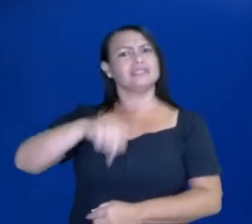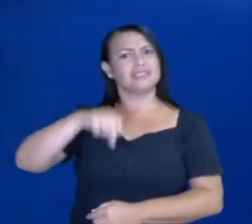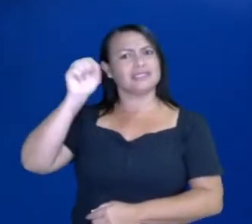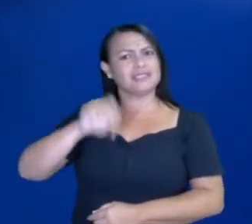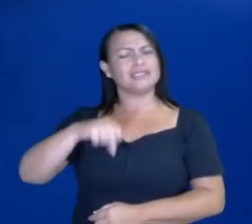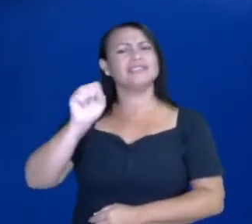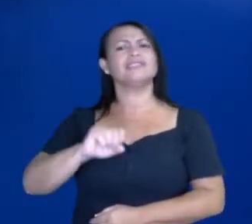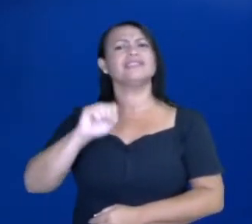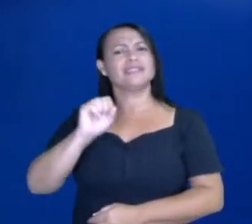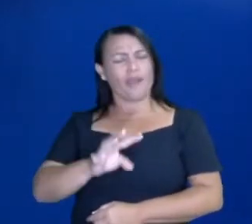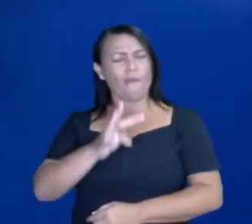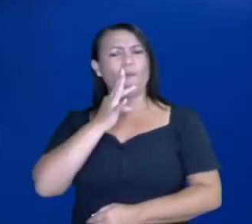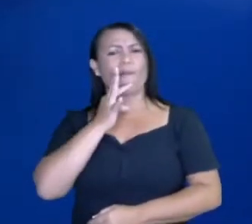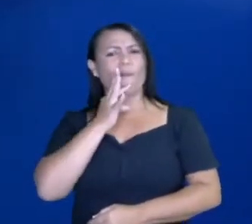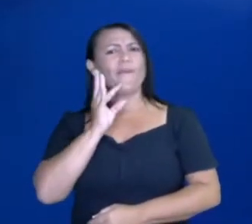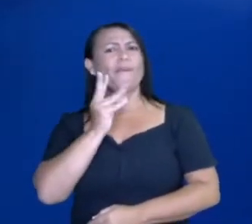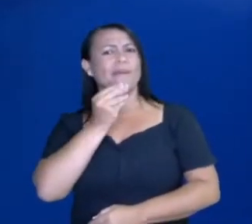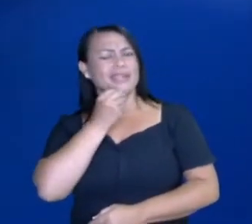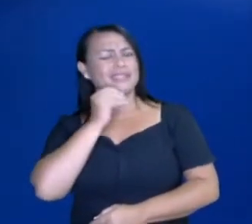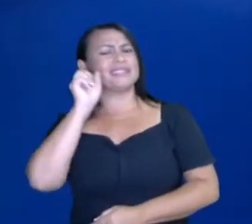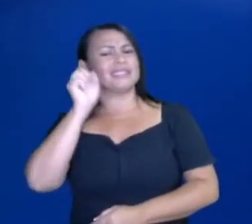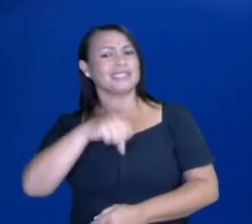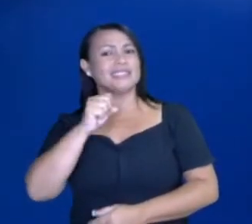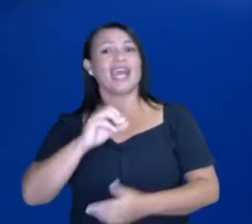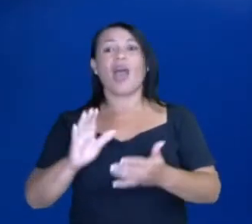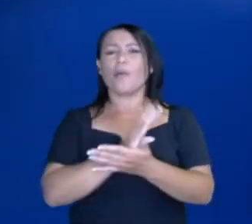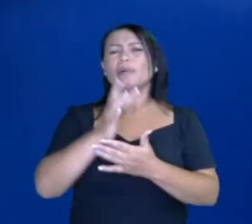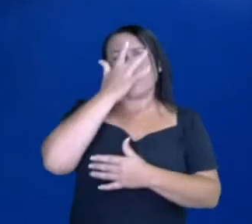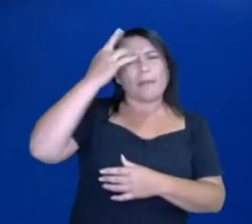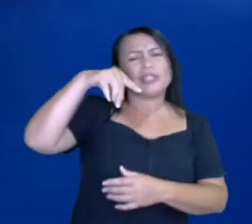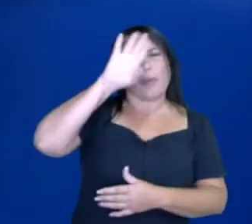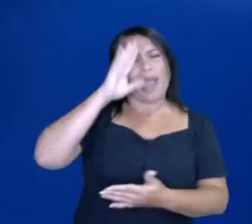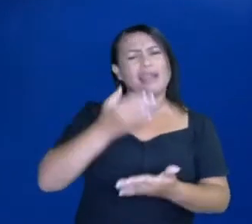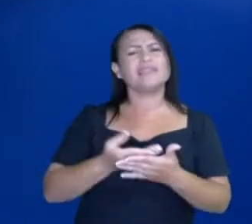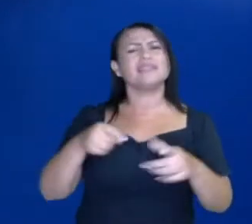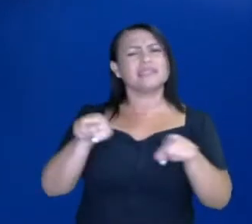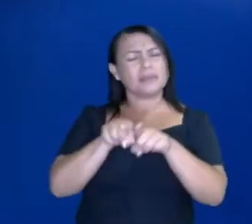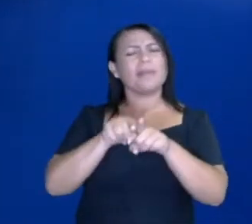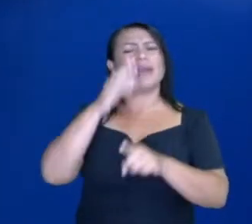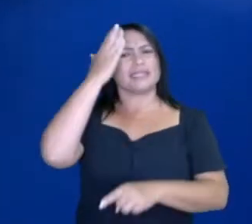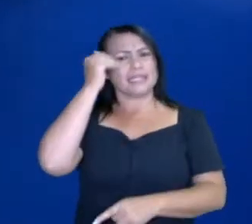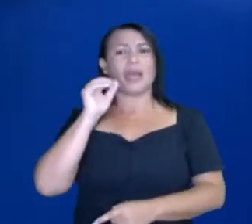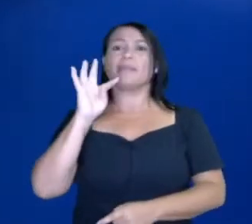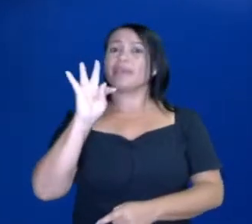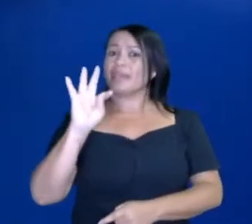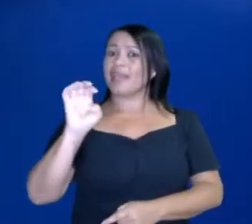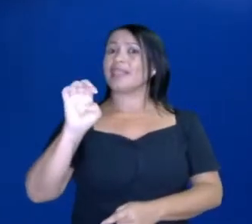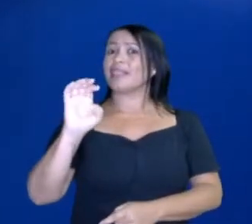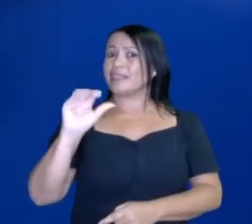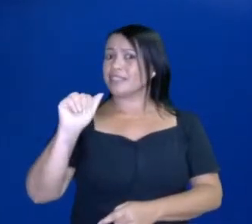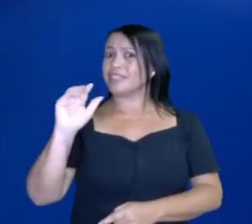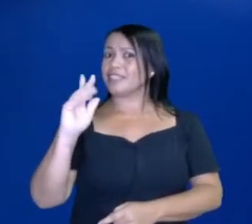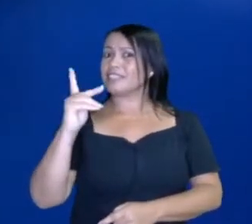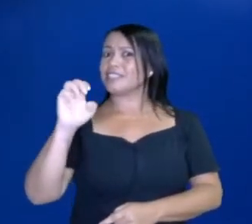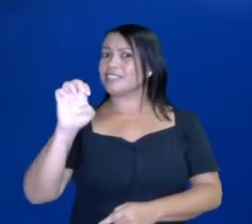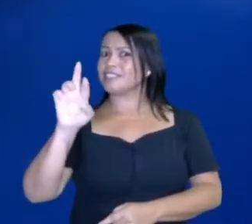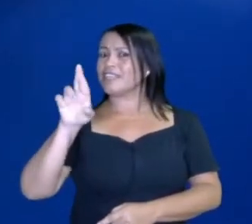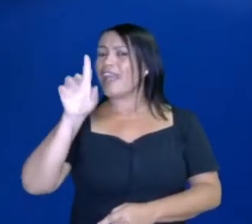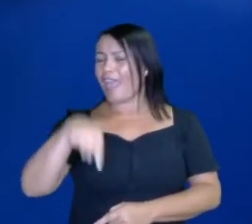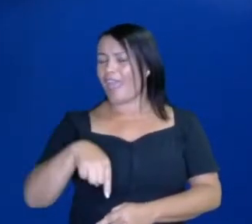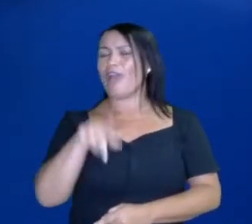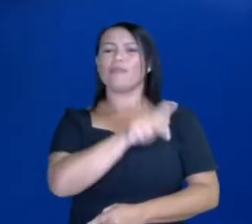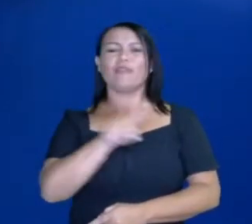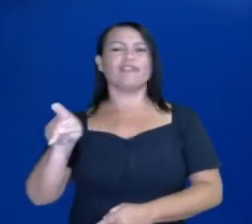conhecida assim. E creio eu que a maioria das pessoas, sim, saibam que teacher é professor. Então, já nos